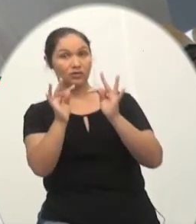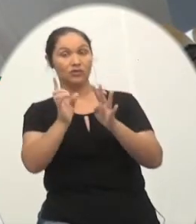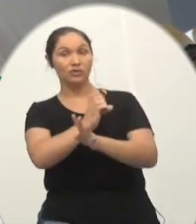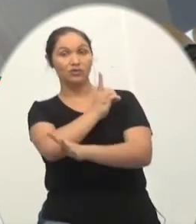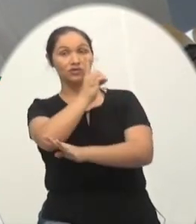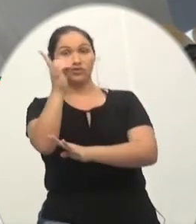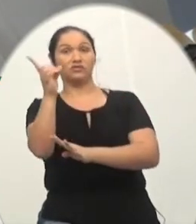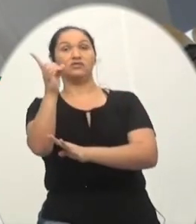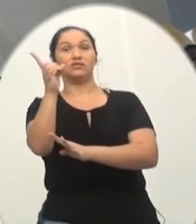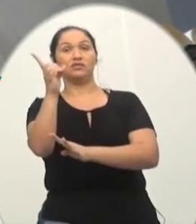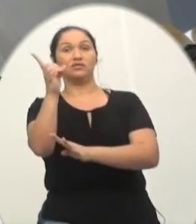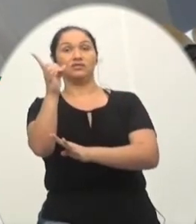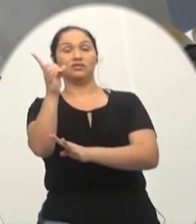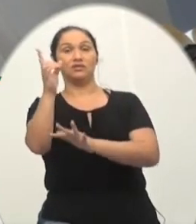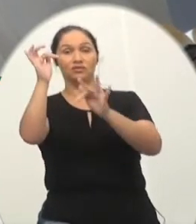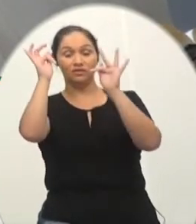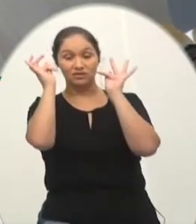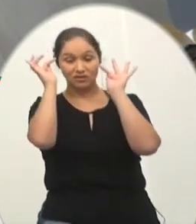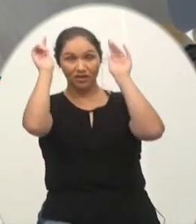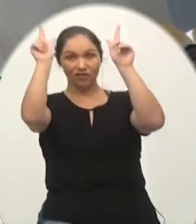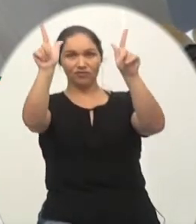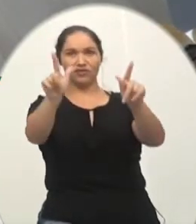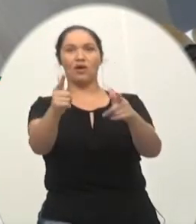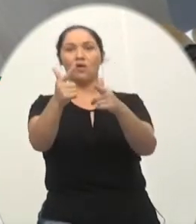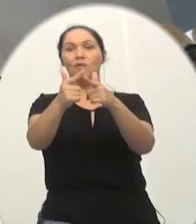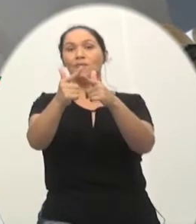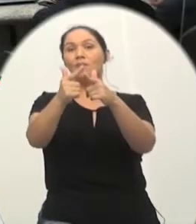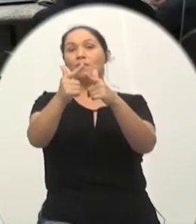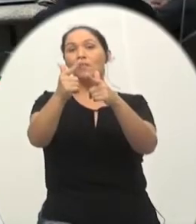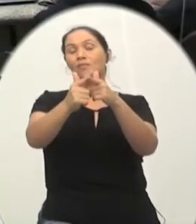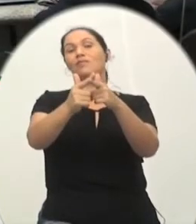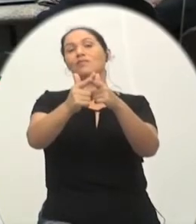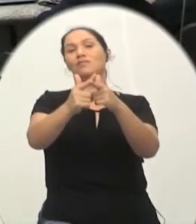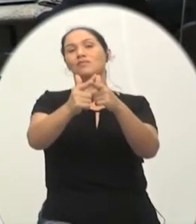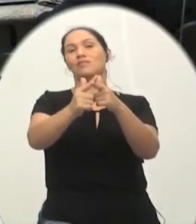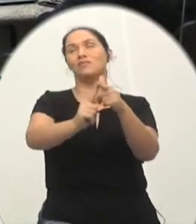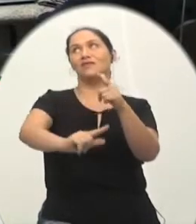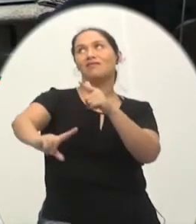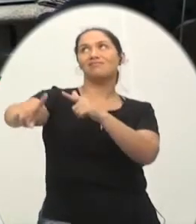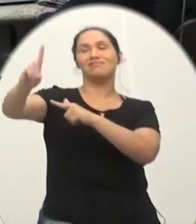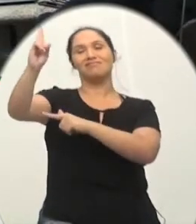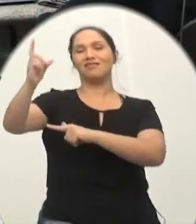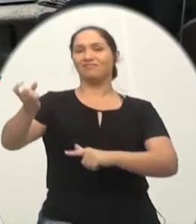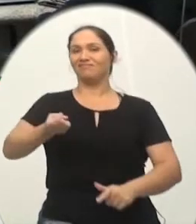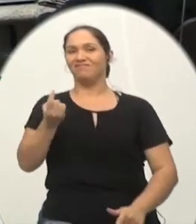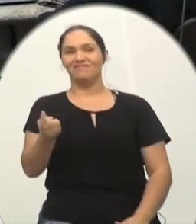convém à santidade, Senhor, para todo o sempre.